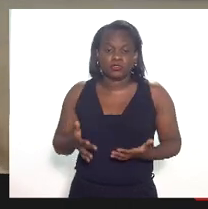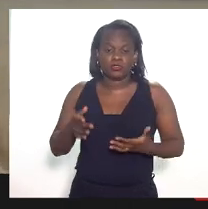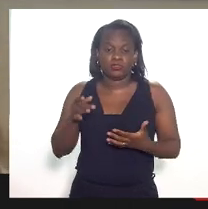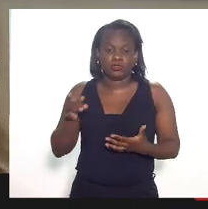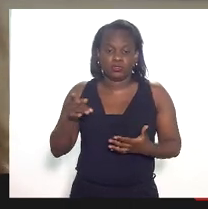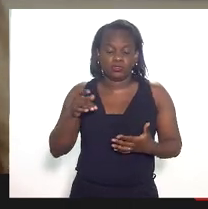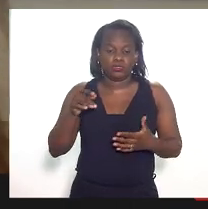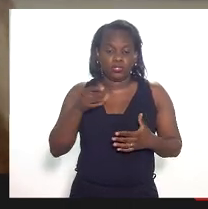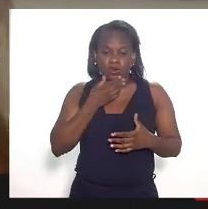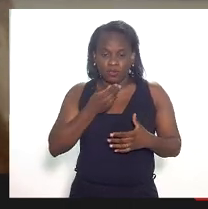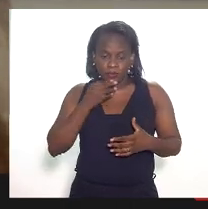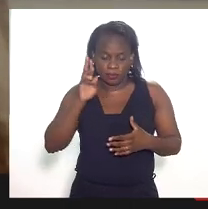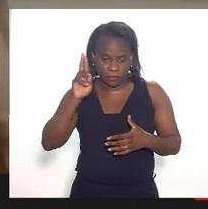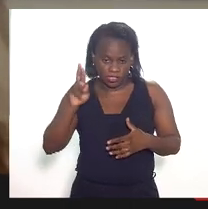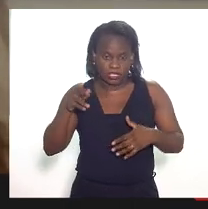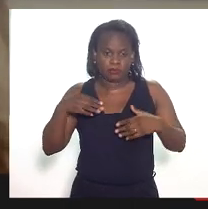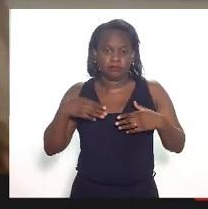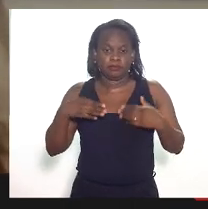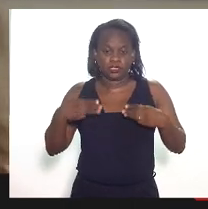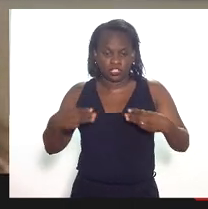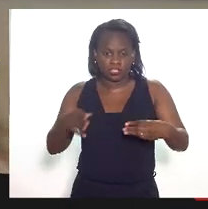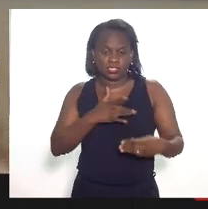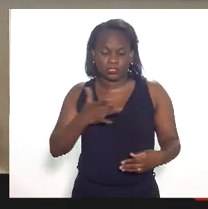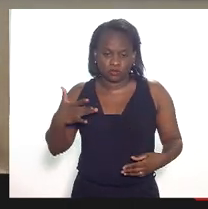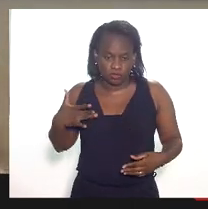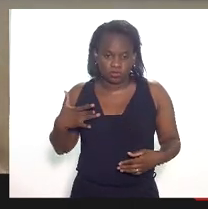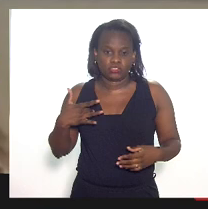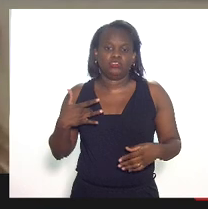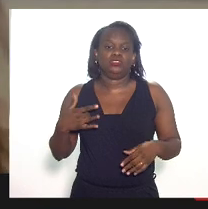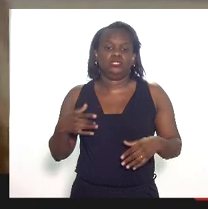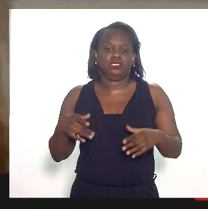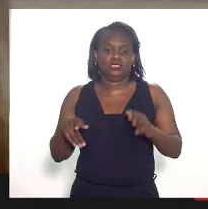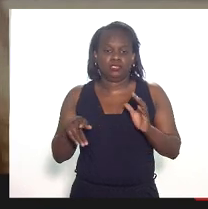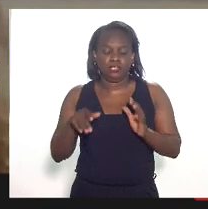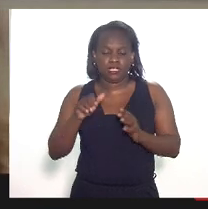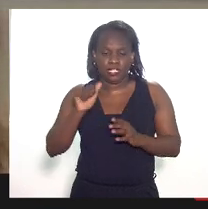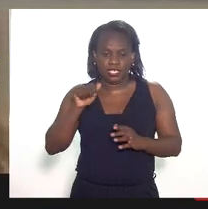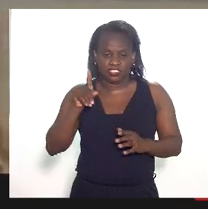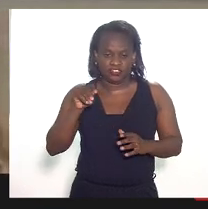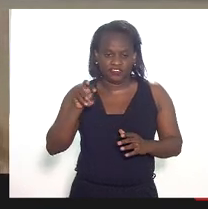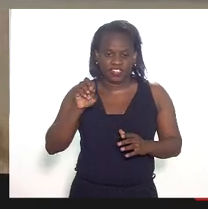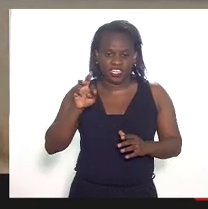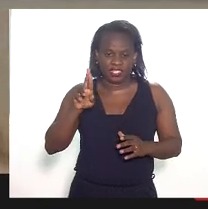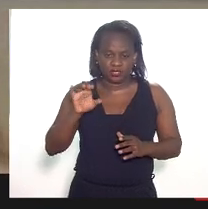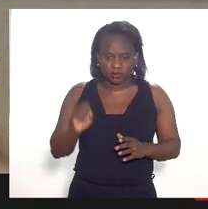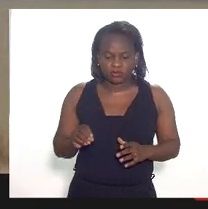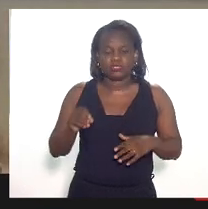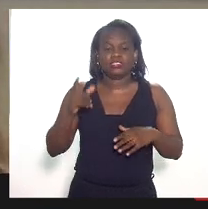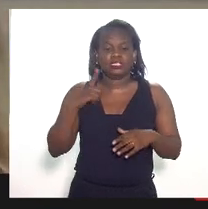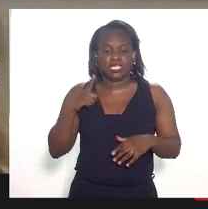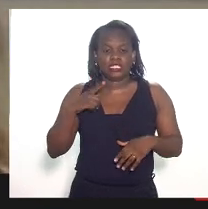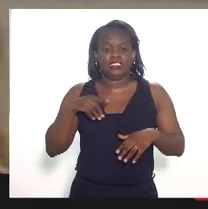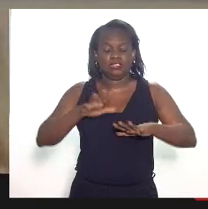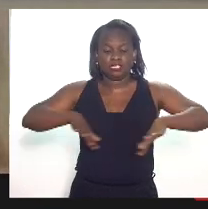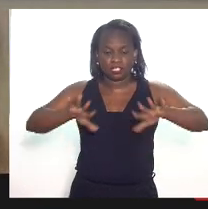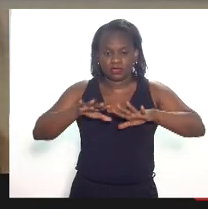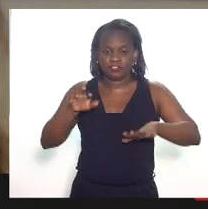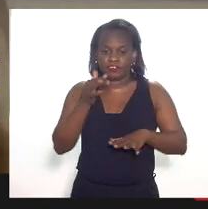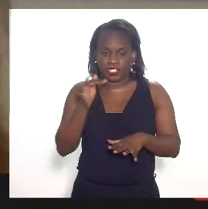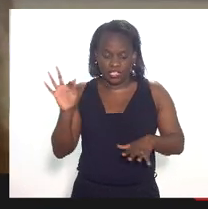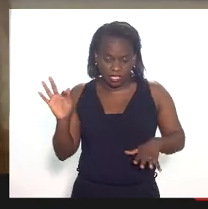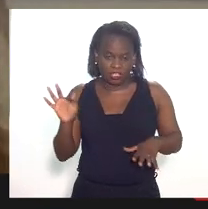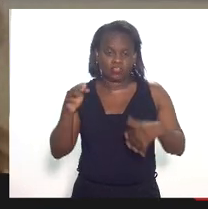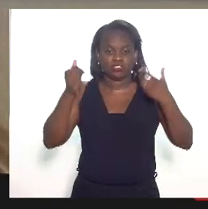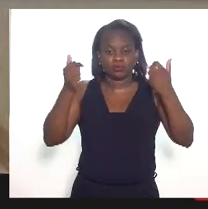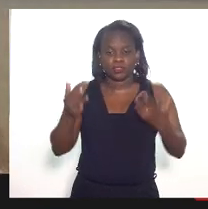do superintendente do Ministério da Saúde, do Coronel Gibelli. Nós temos na rede federal, e aí foi falado